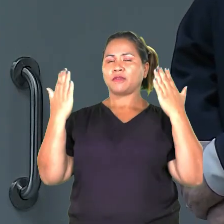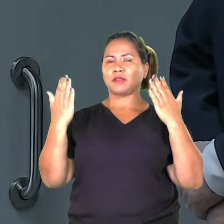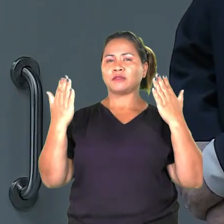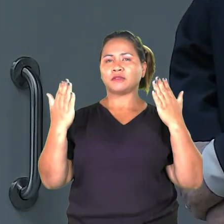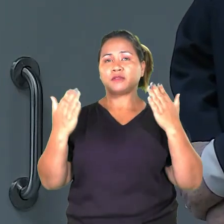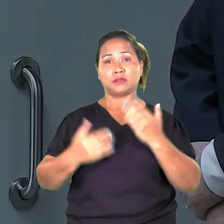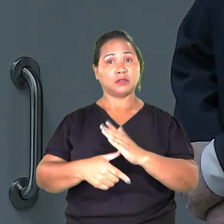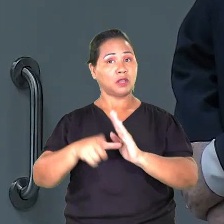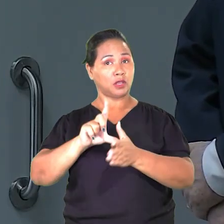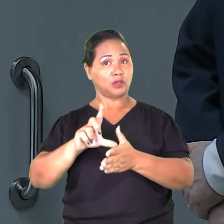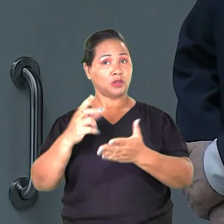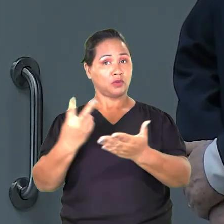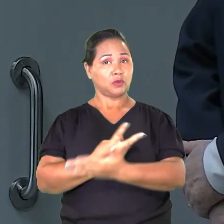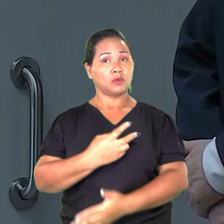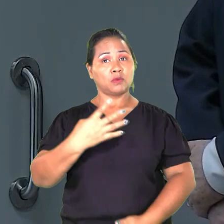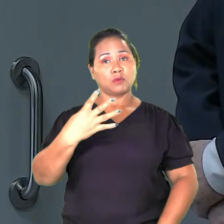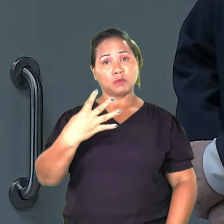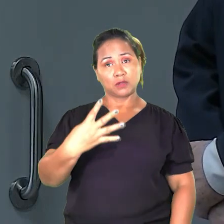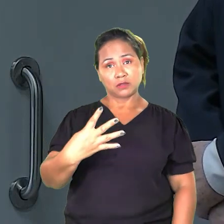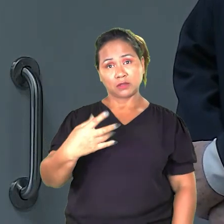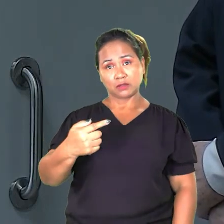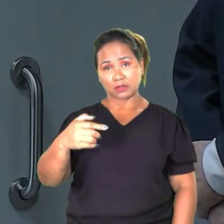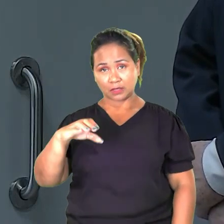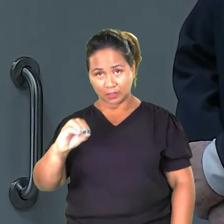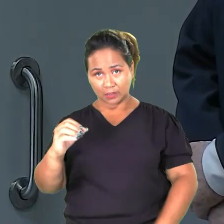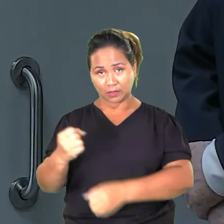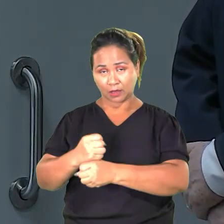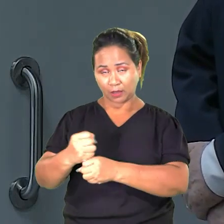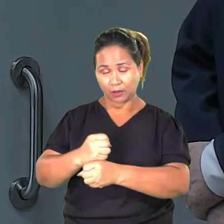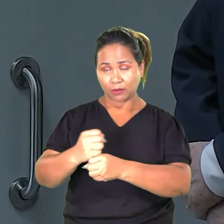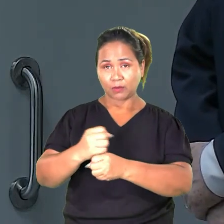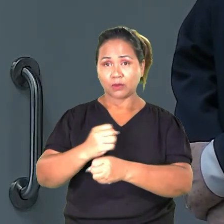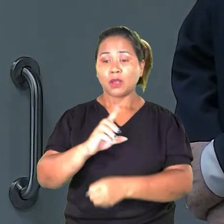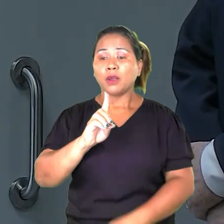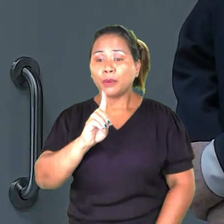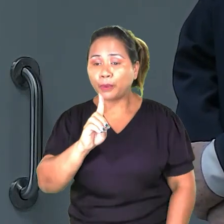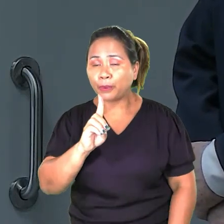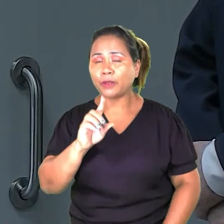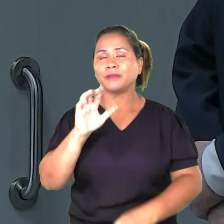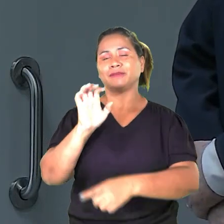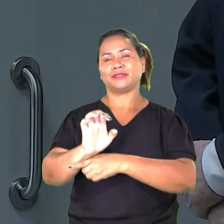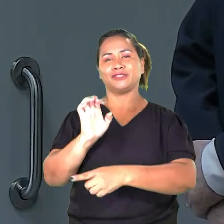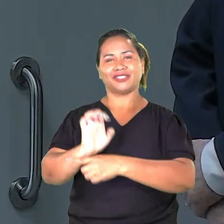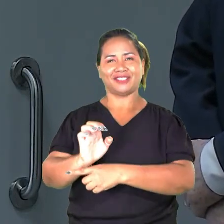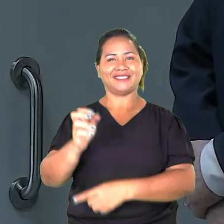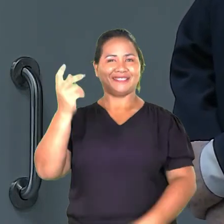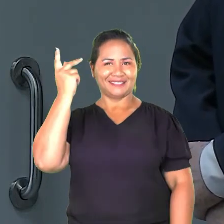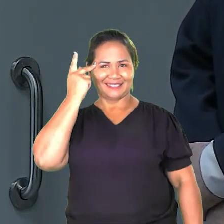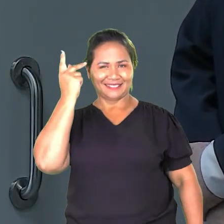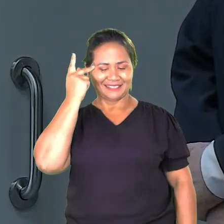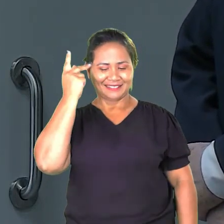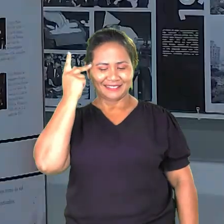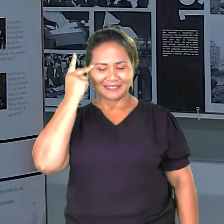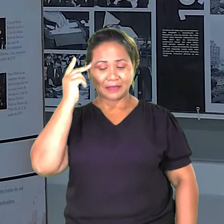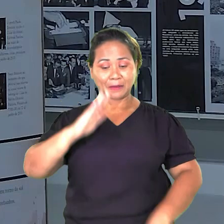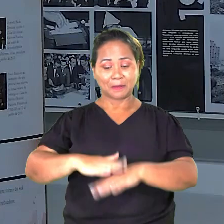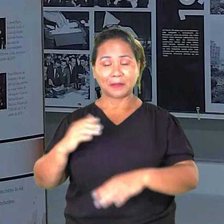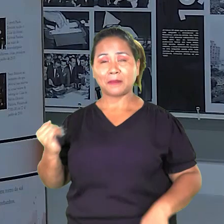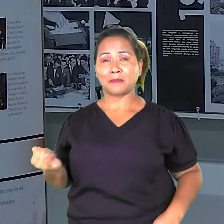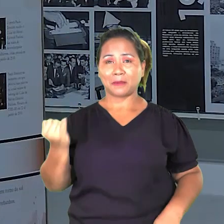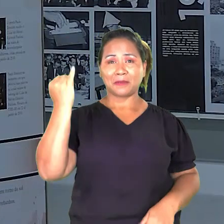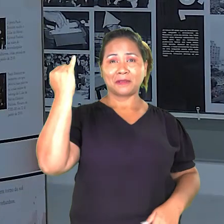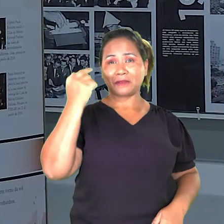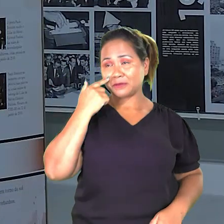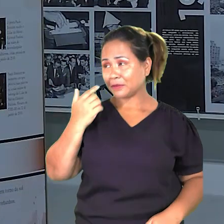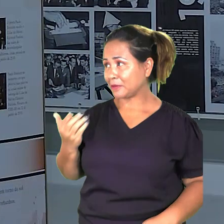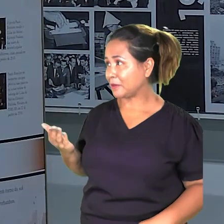as festividades dos 470 anos do aniversário de São Paulo. E mais interessante ainda é que esse